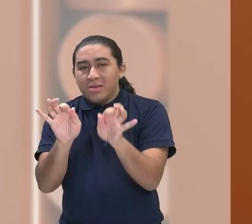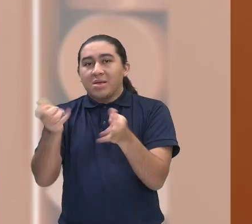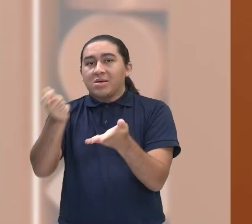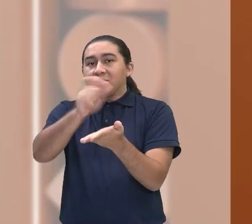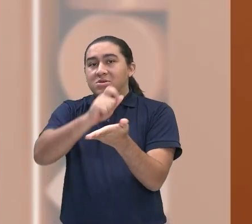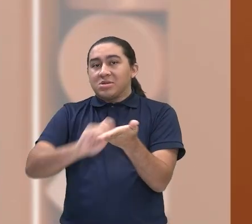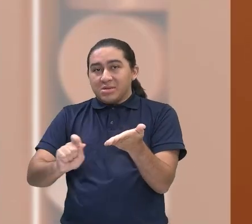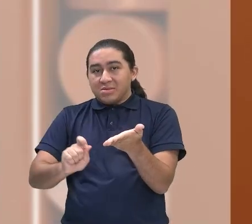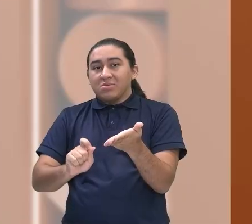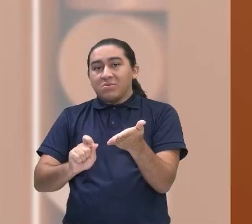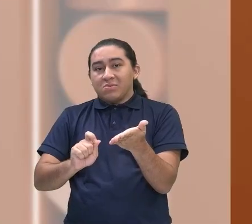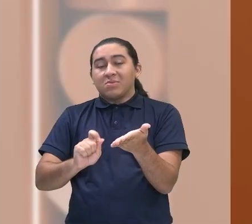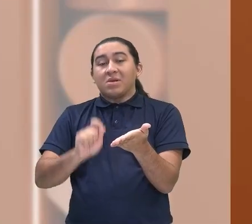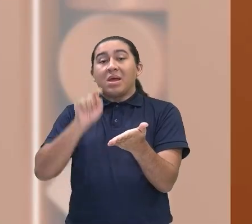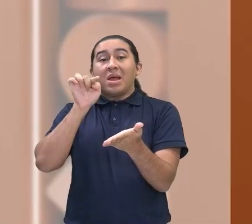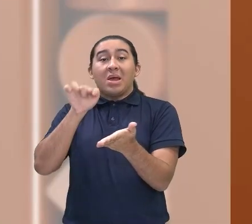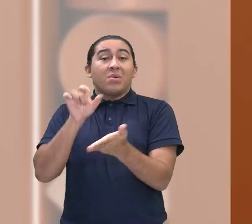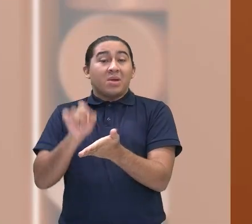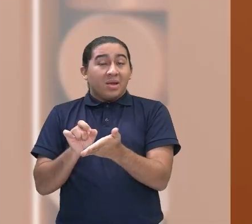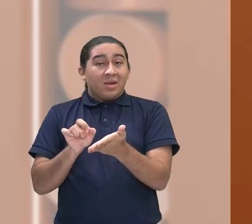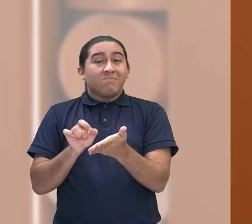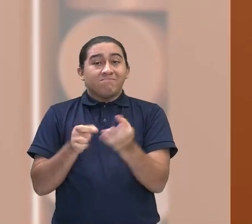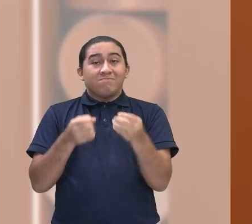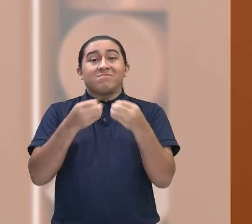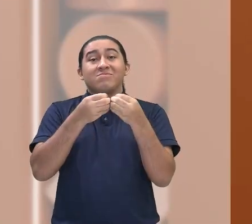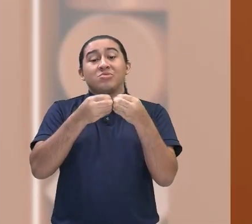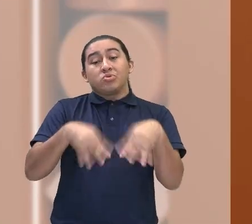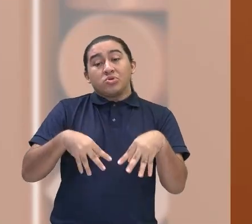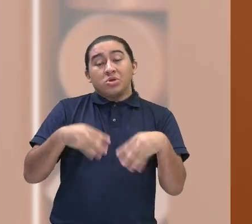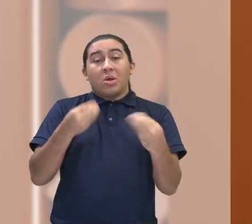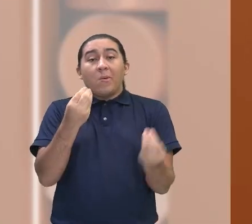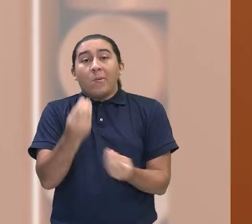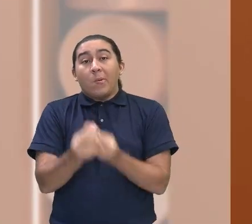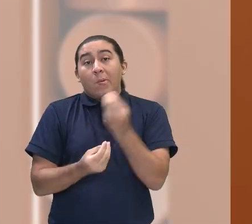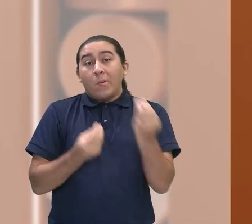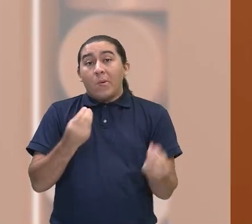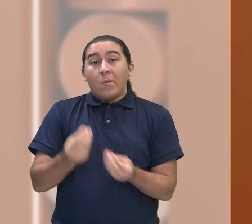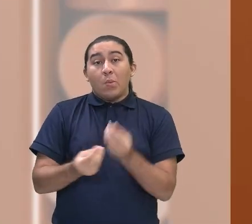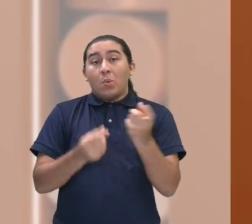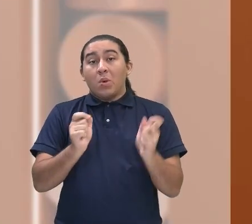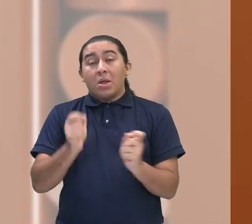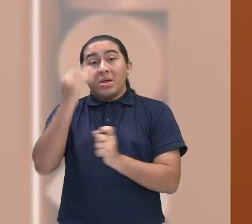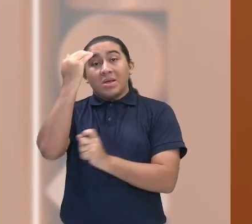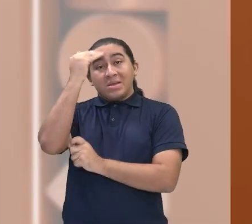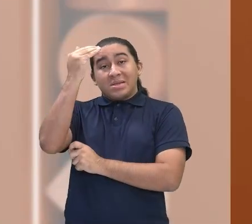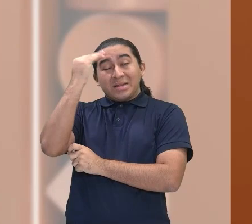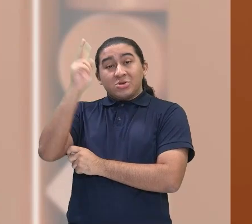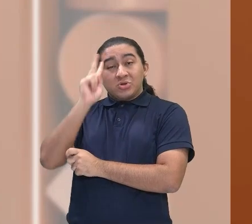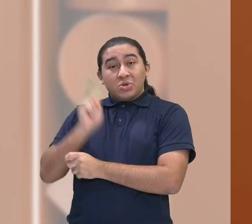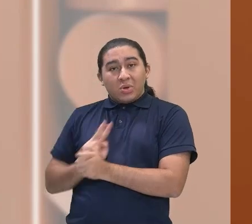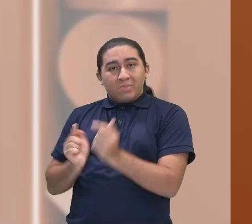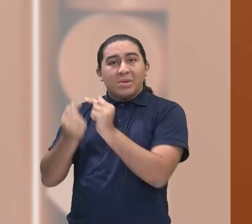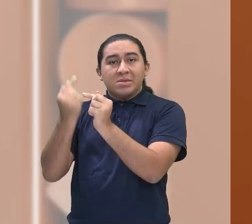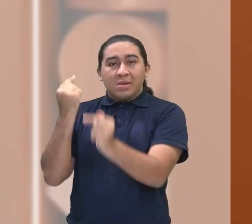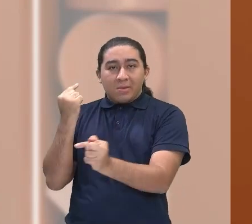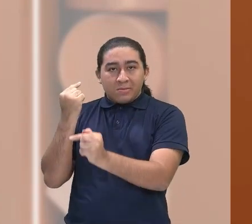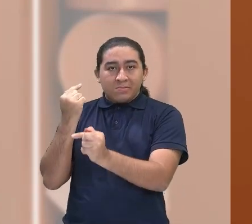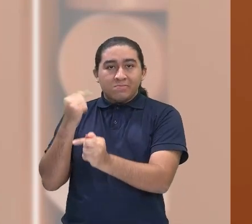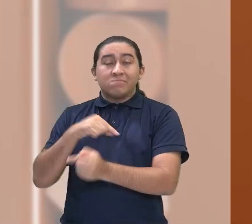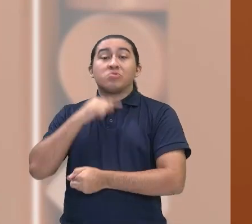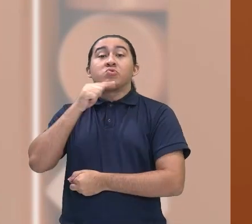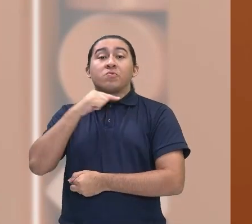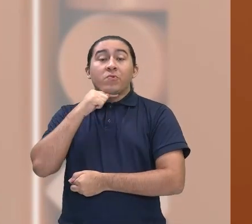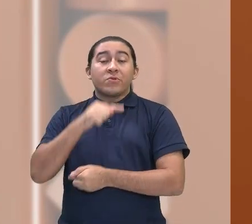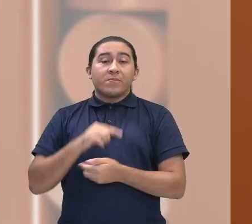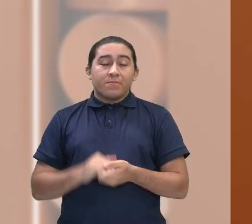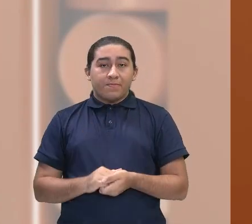escritos, isso afetou na transmissão, né, e nas histórias que foram perpassadas.